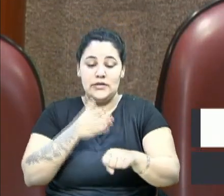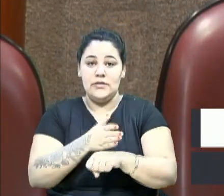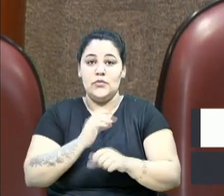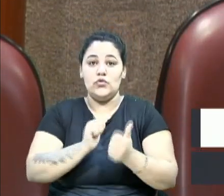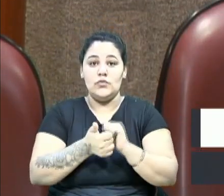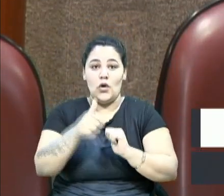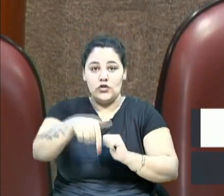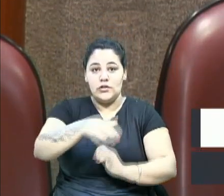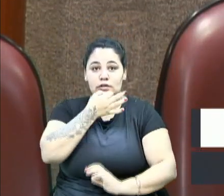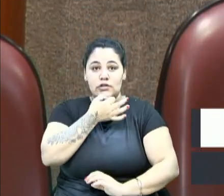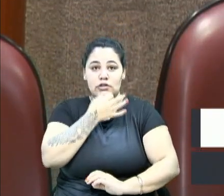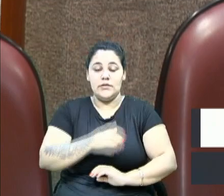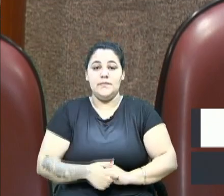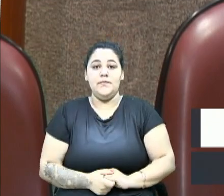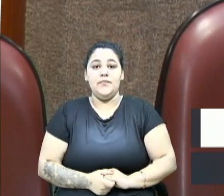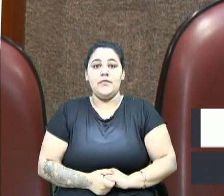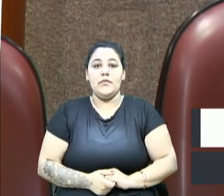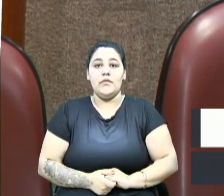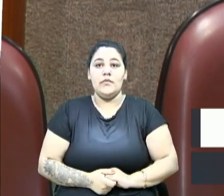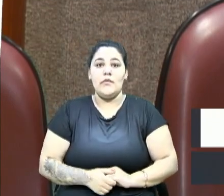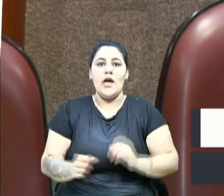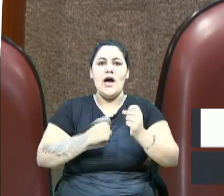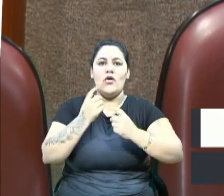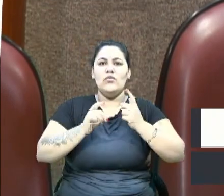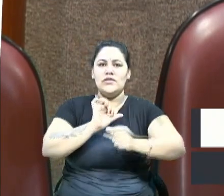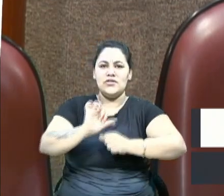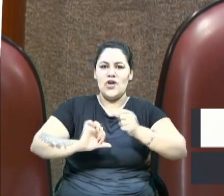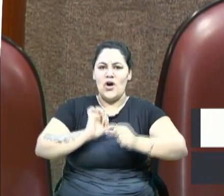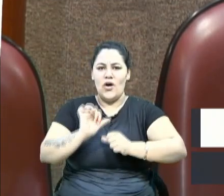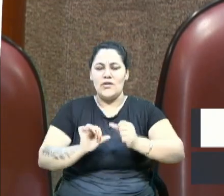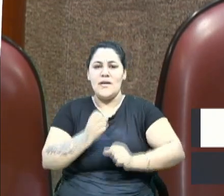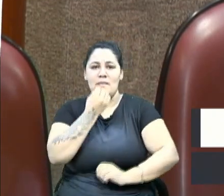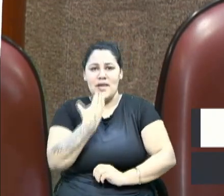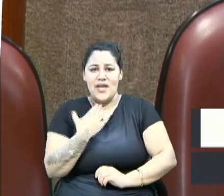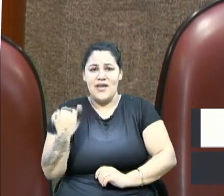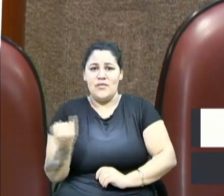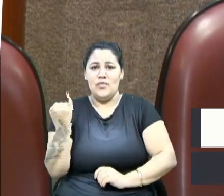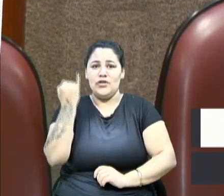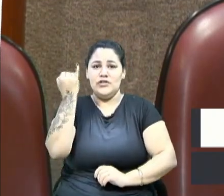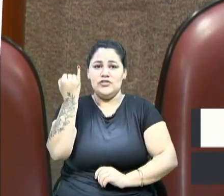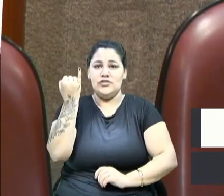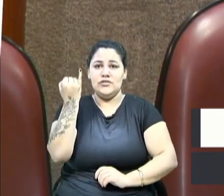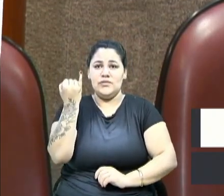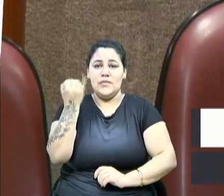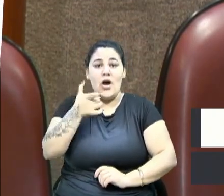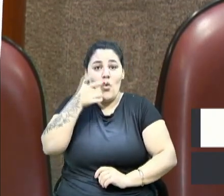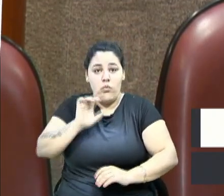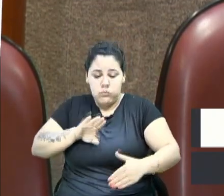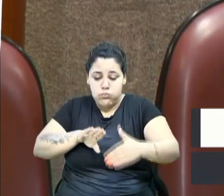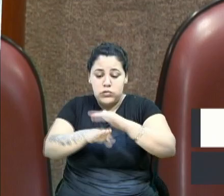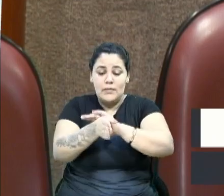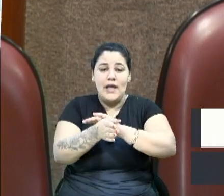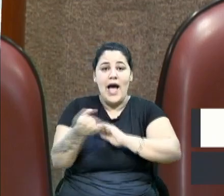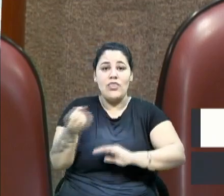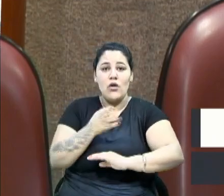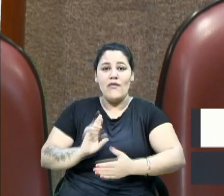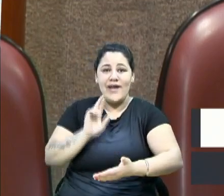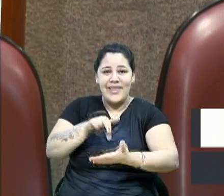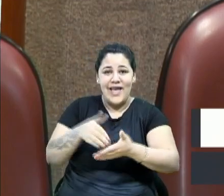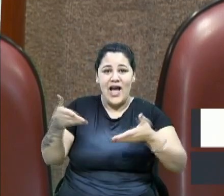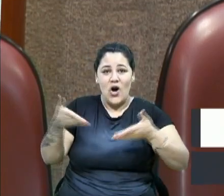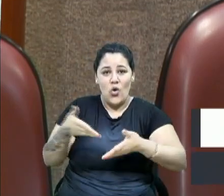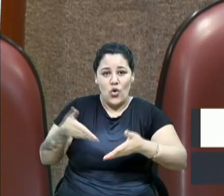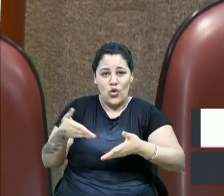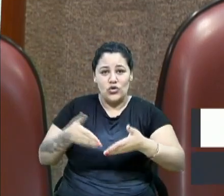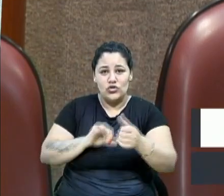do Sul algumas mudanças são bem bem importantes até para adaptar o fiesport a nova realidade que a gente vive na